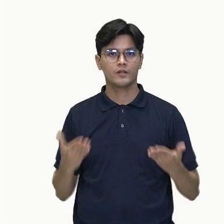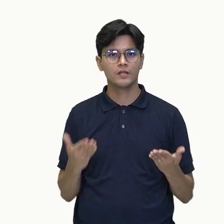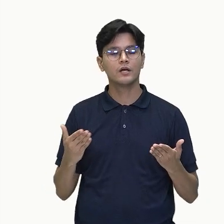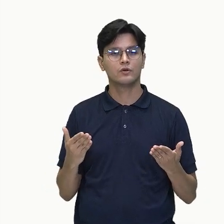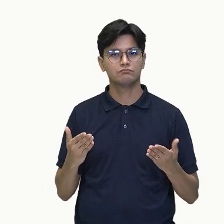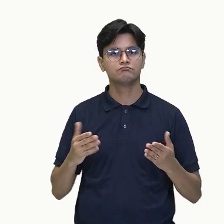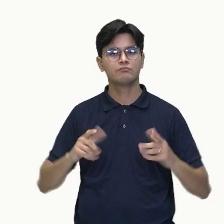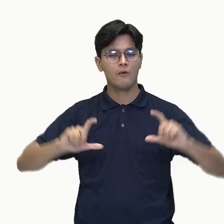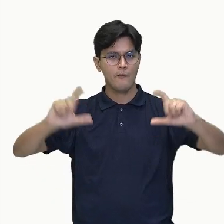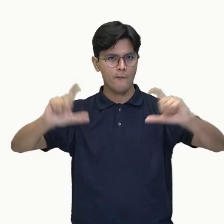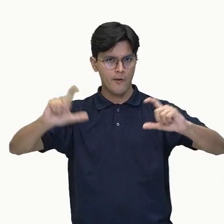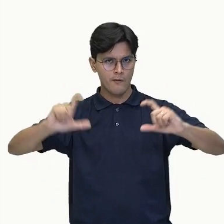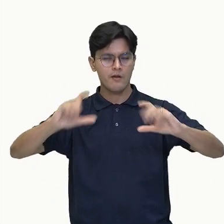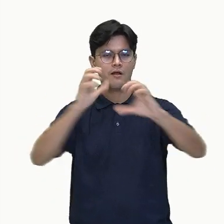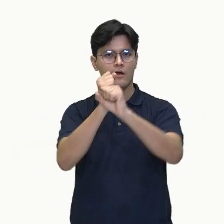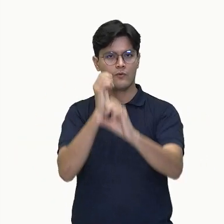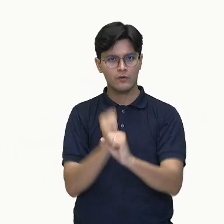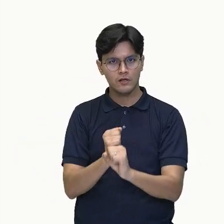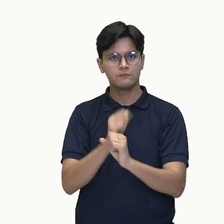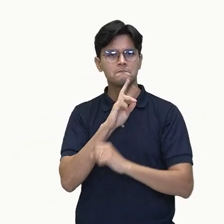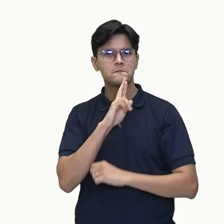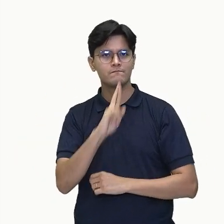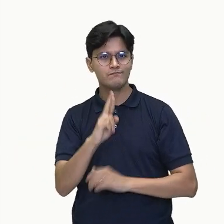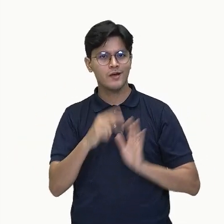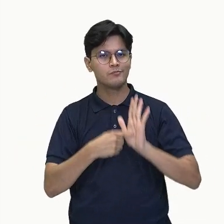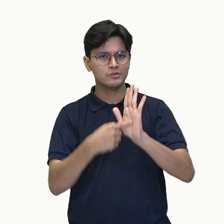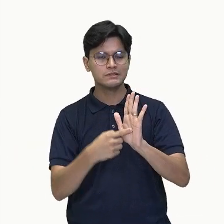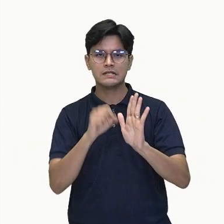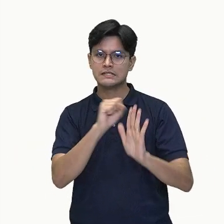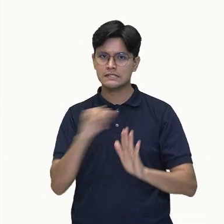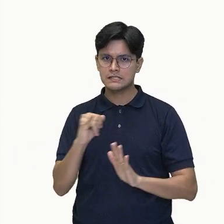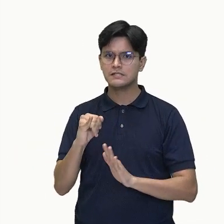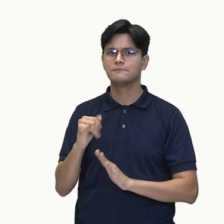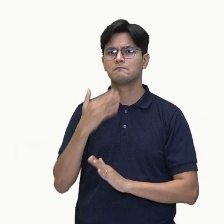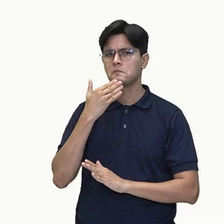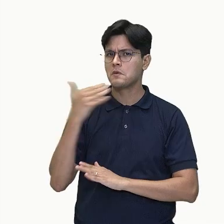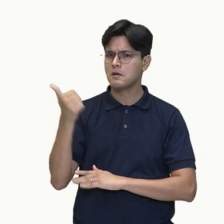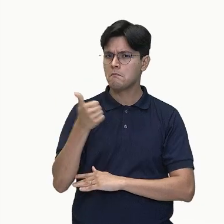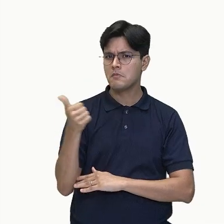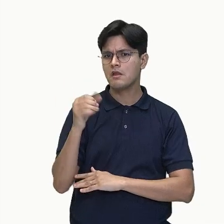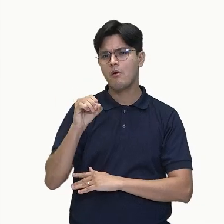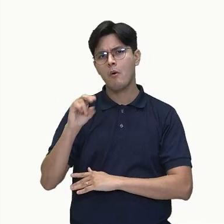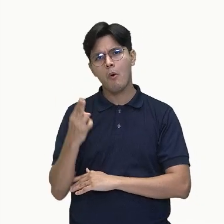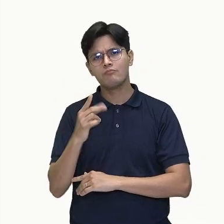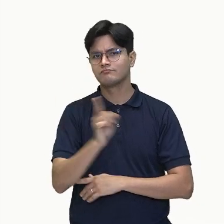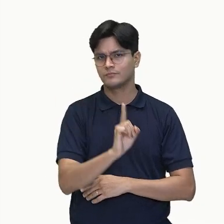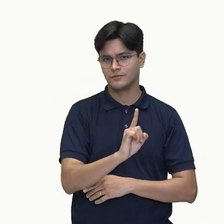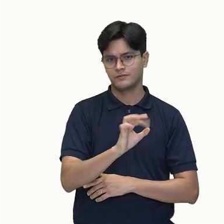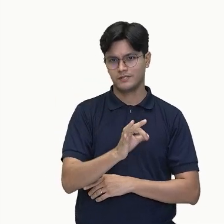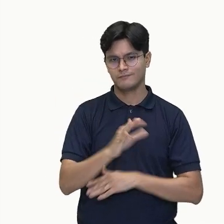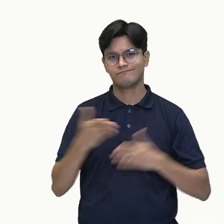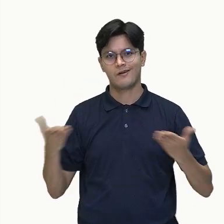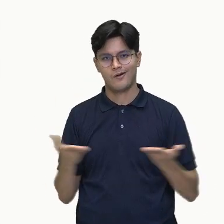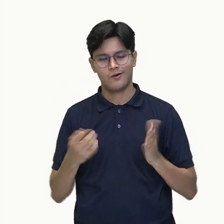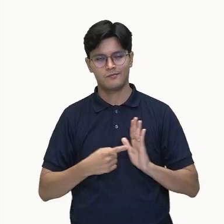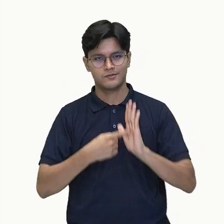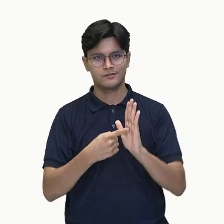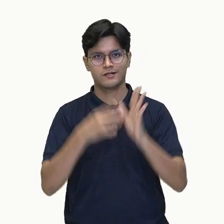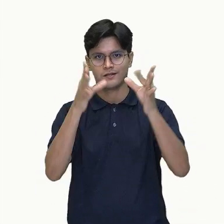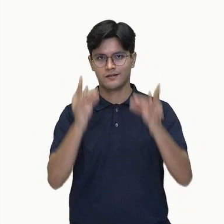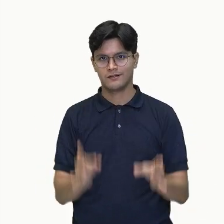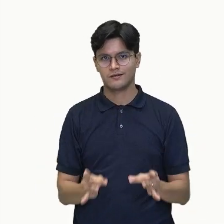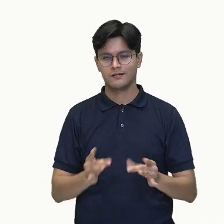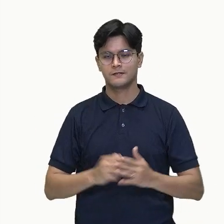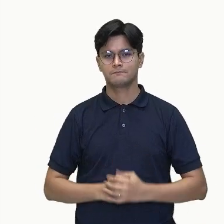gerar lucro ou se vai ter prejuízo. Vamos pegar um exemplo aqui para mostrar para você com detalhes. Olha só. Imagine que você investiu